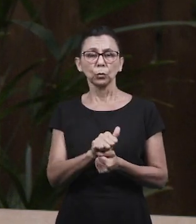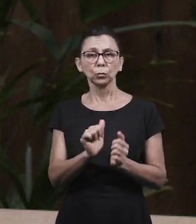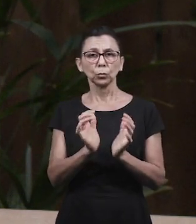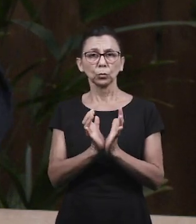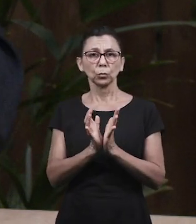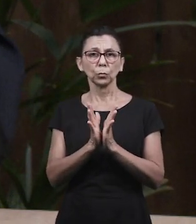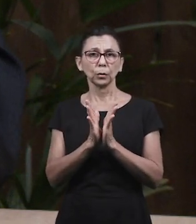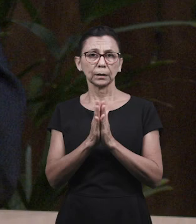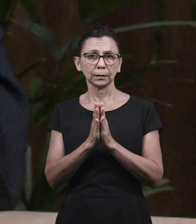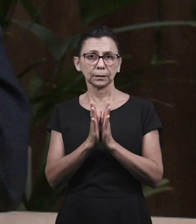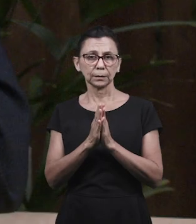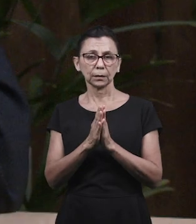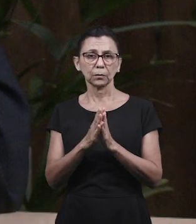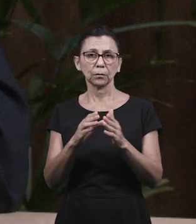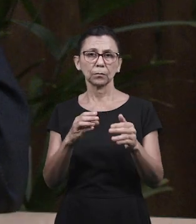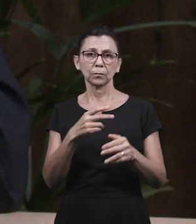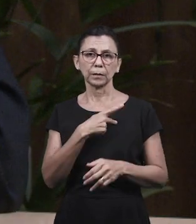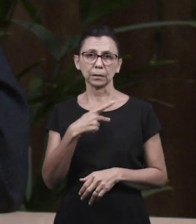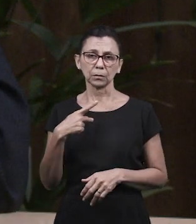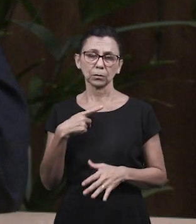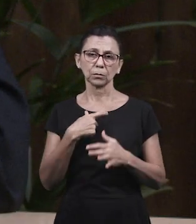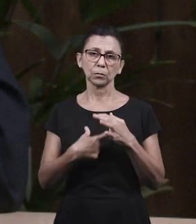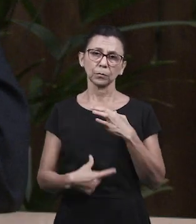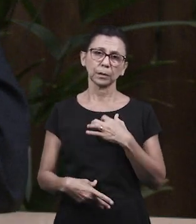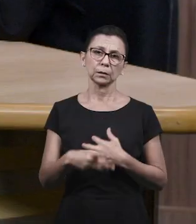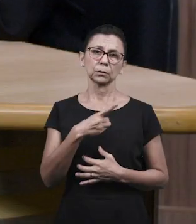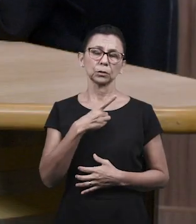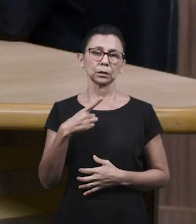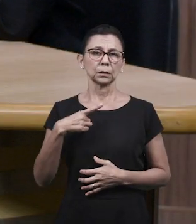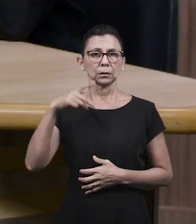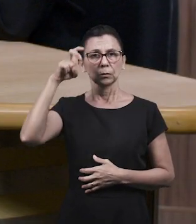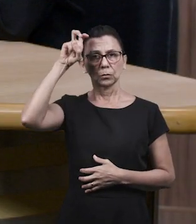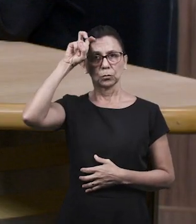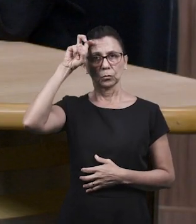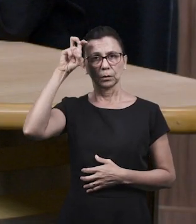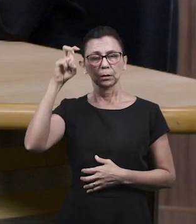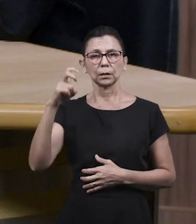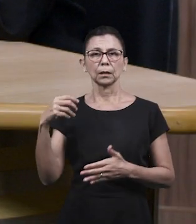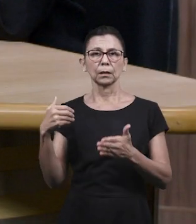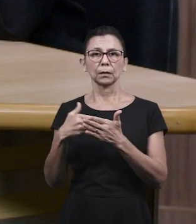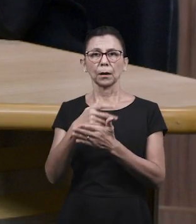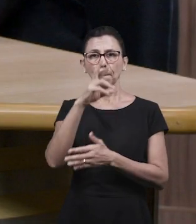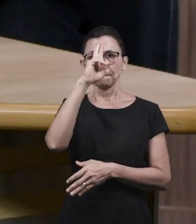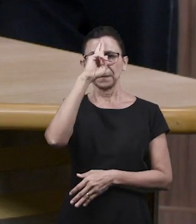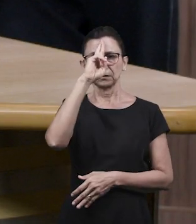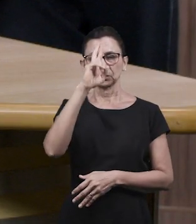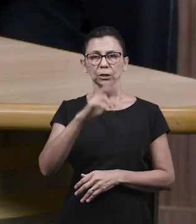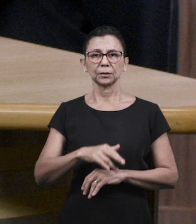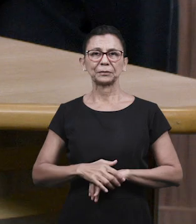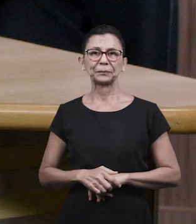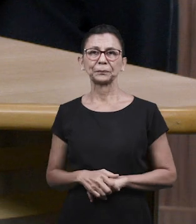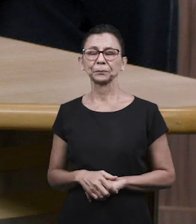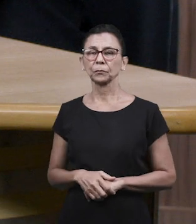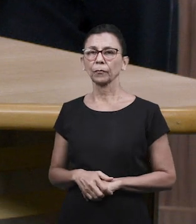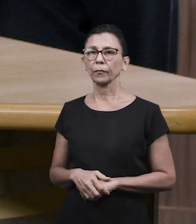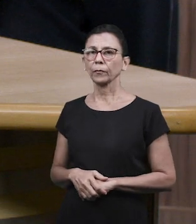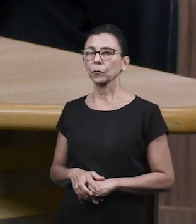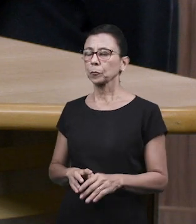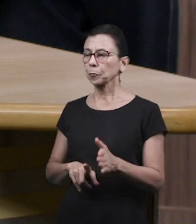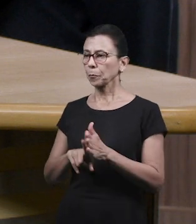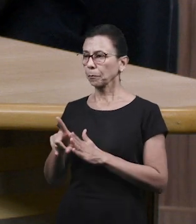os ministérios, eles fazem quinta-feira até o meio-dia. Eu tenho uma pergunta para te fazer, porque nós